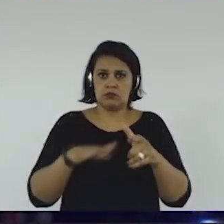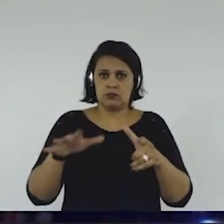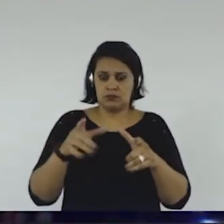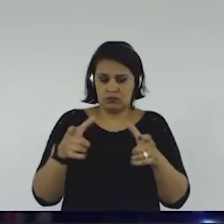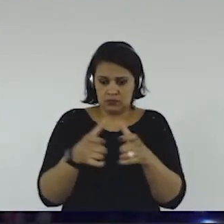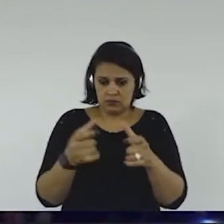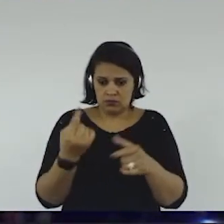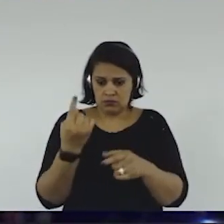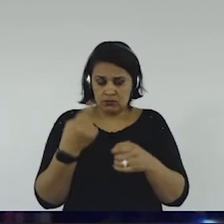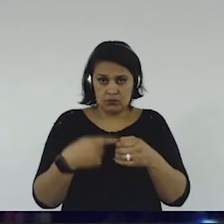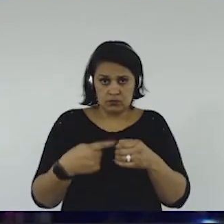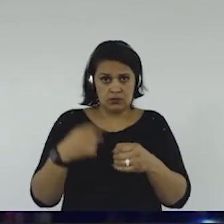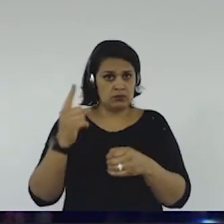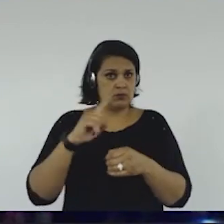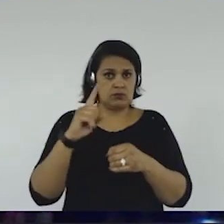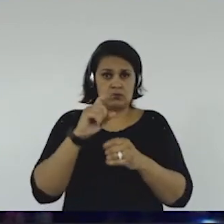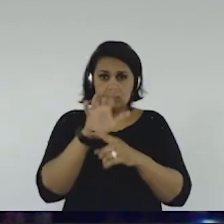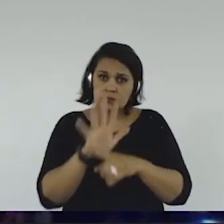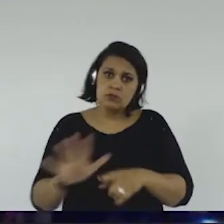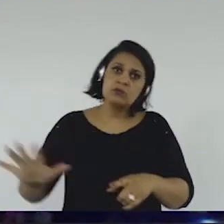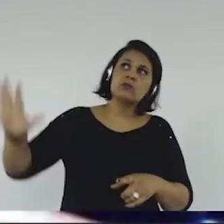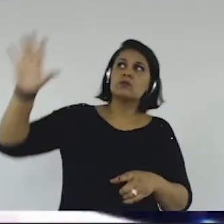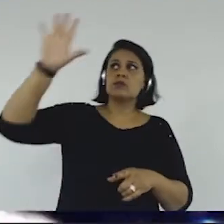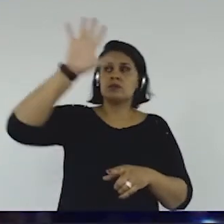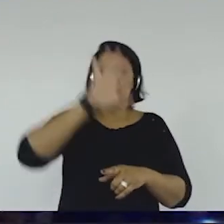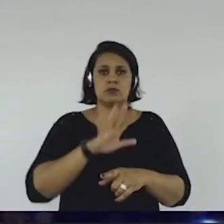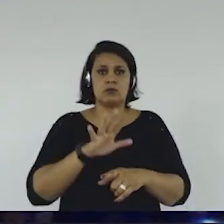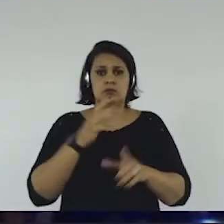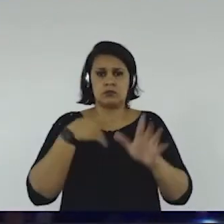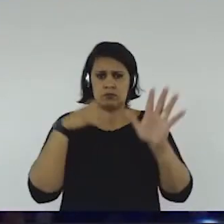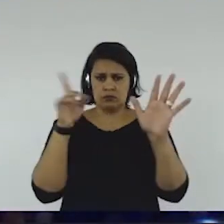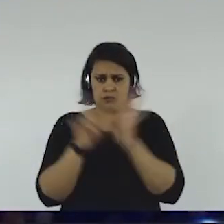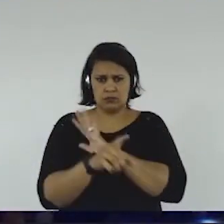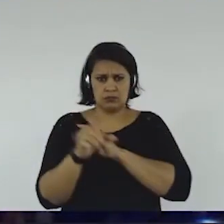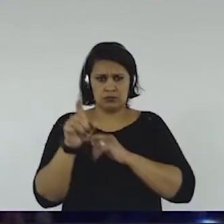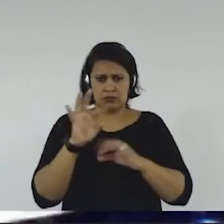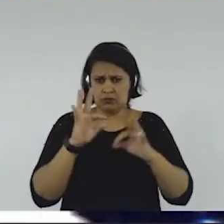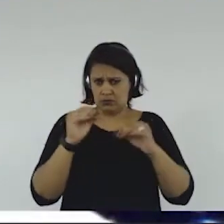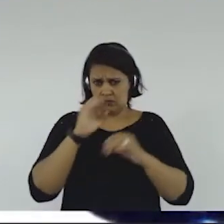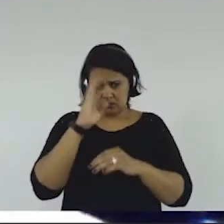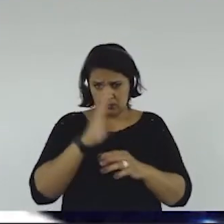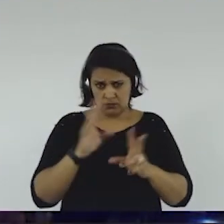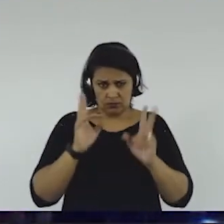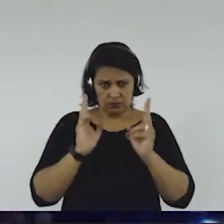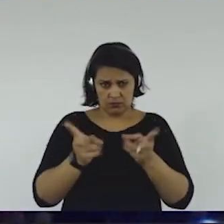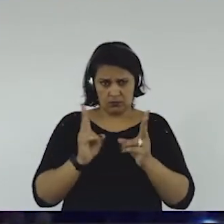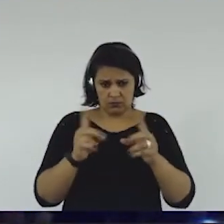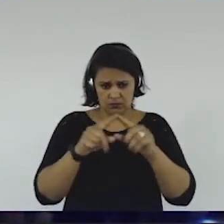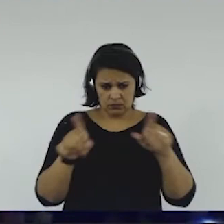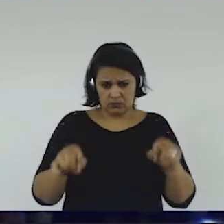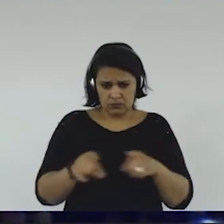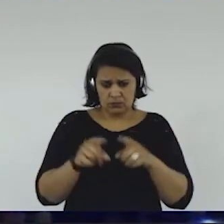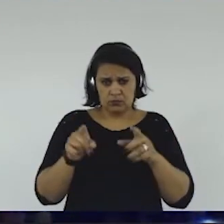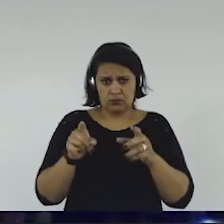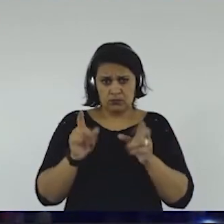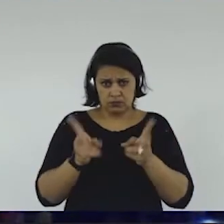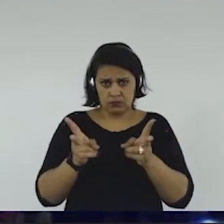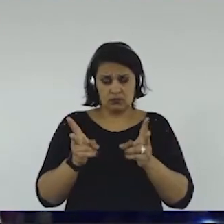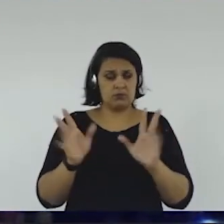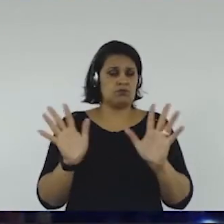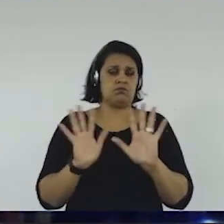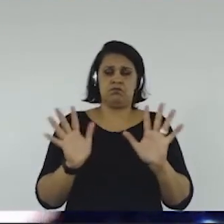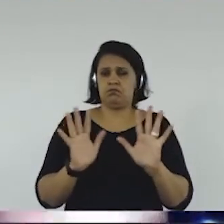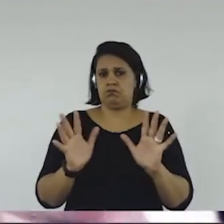A pergunta é: as câmaras precisarão ter esses escritórios pelo Brasil todo? Elas não precisarão, elas já não têm, elas precisarão